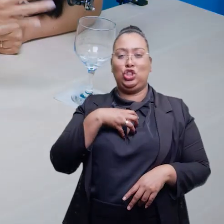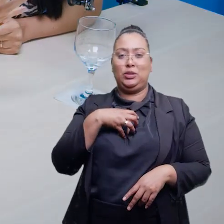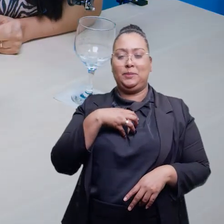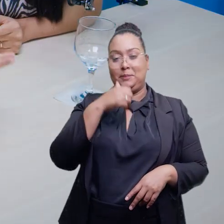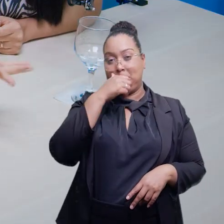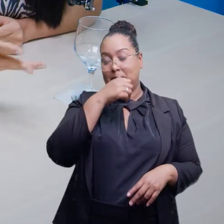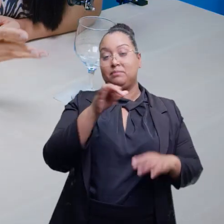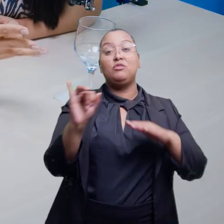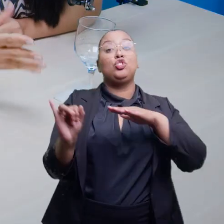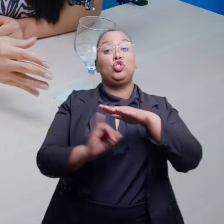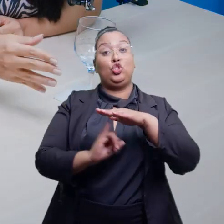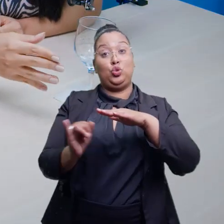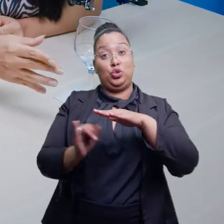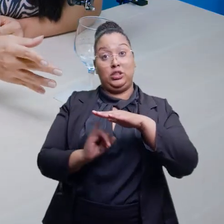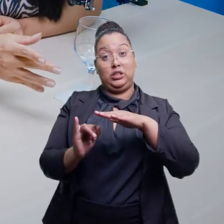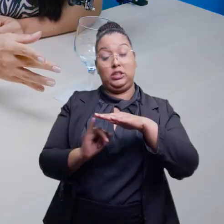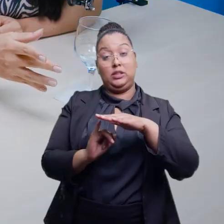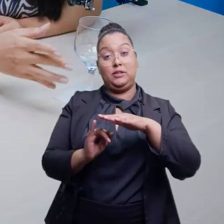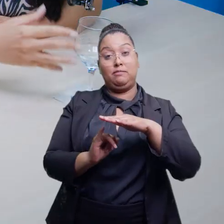que ela, enfim, esteja